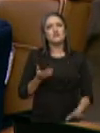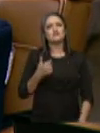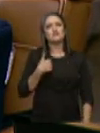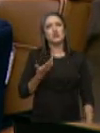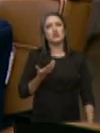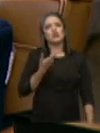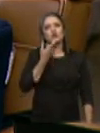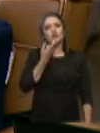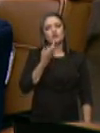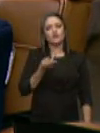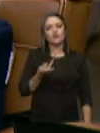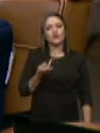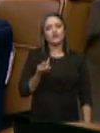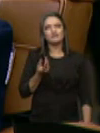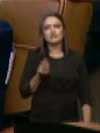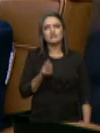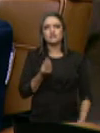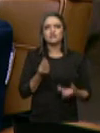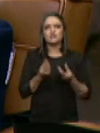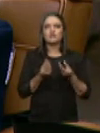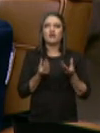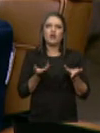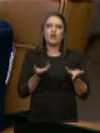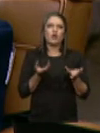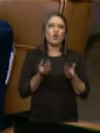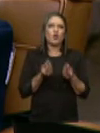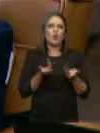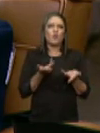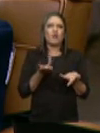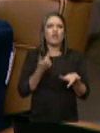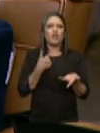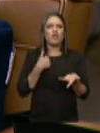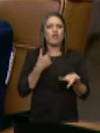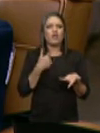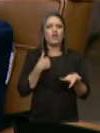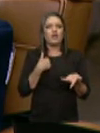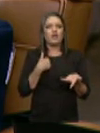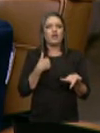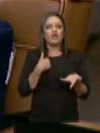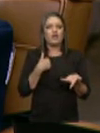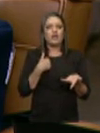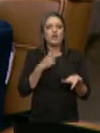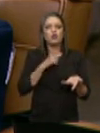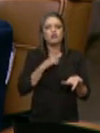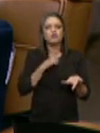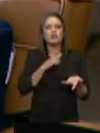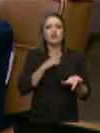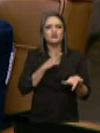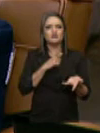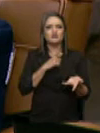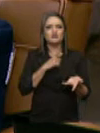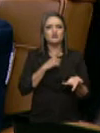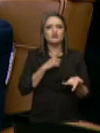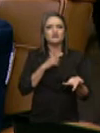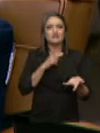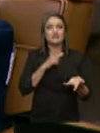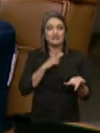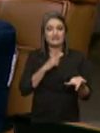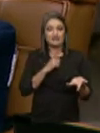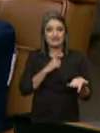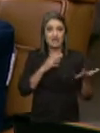manifestar a minha profunda solidariedade aos povos da Turquia e da Síria,